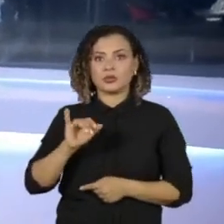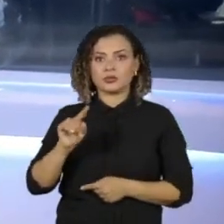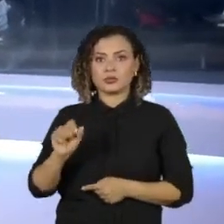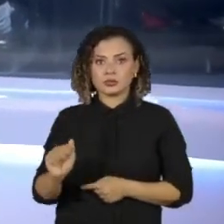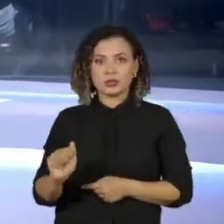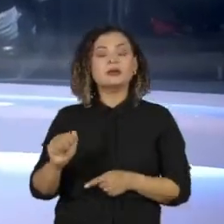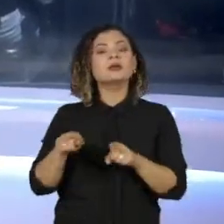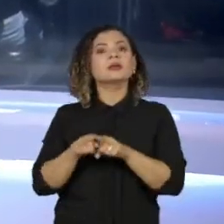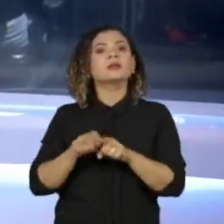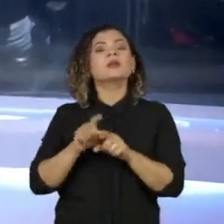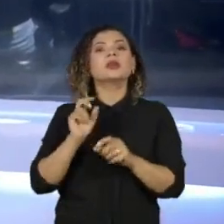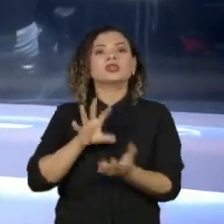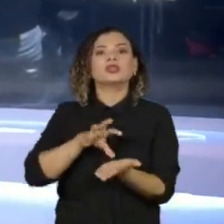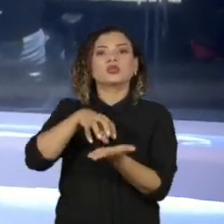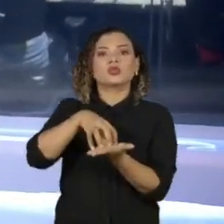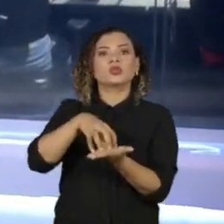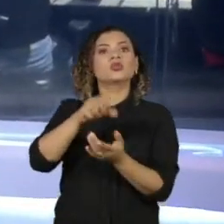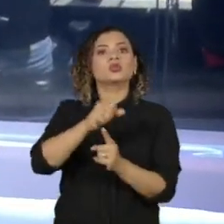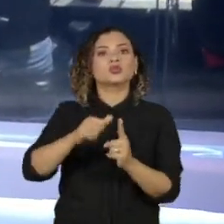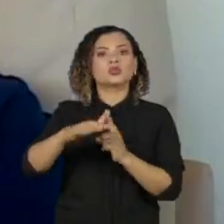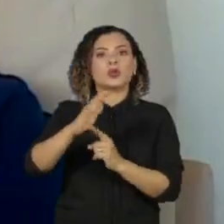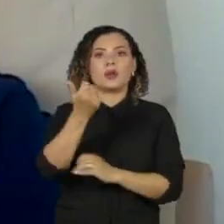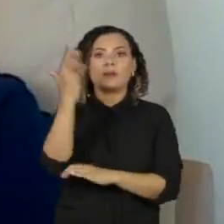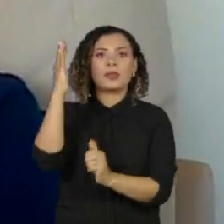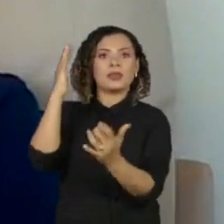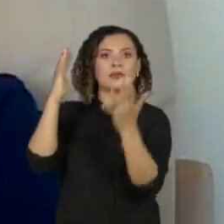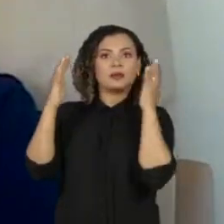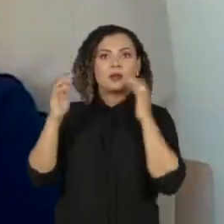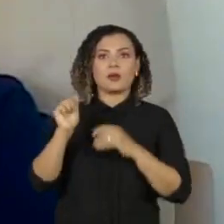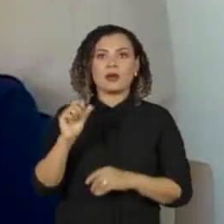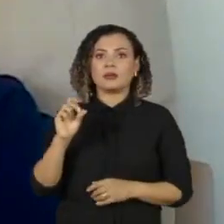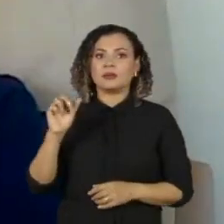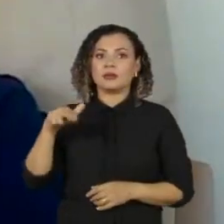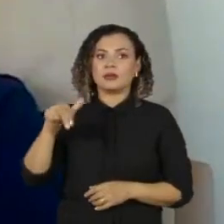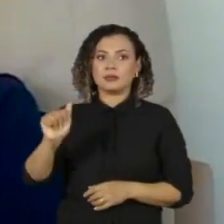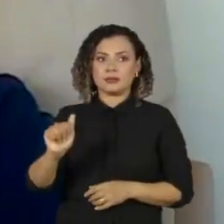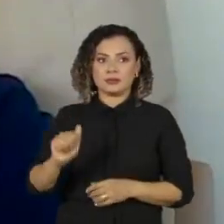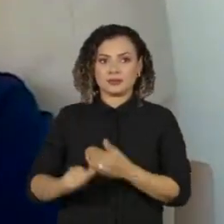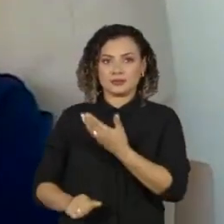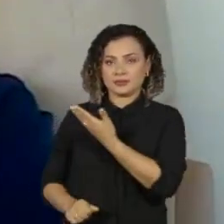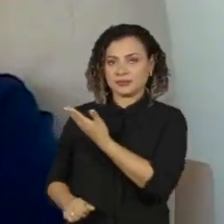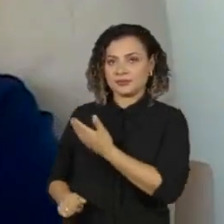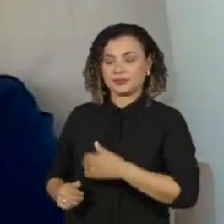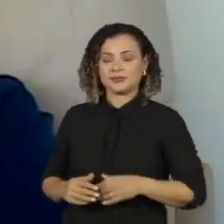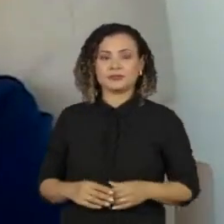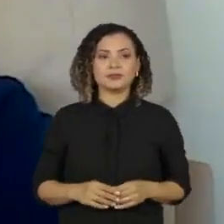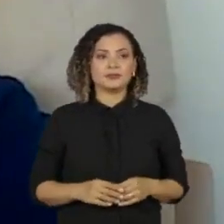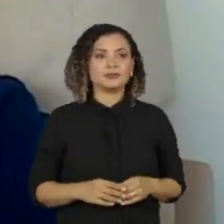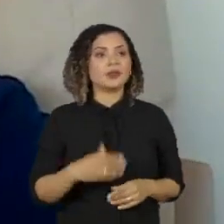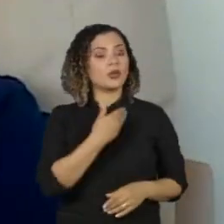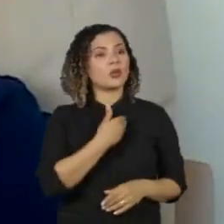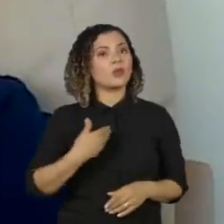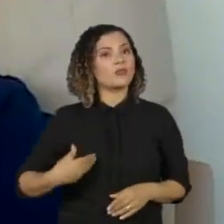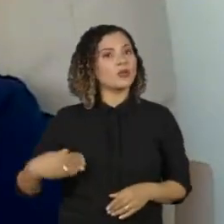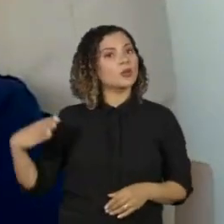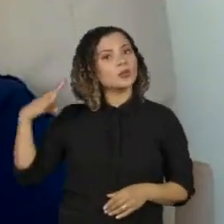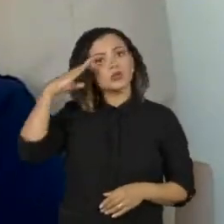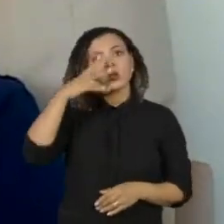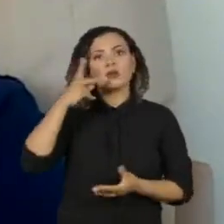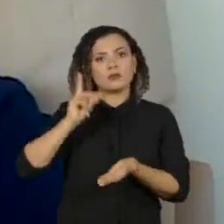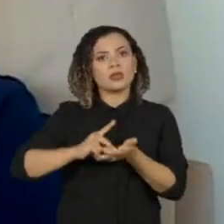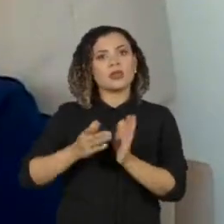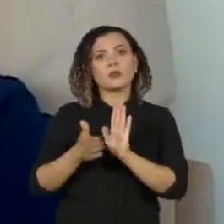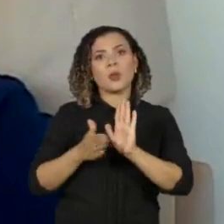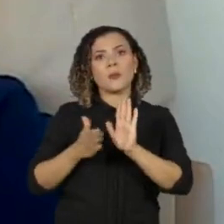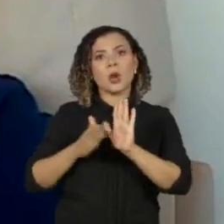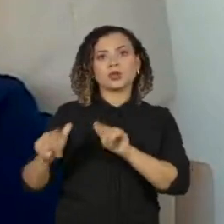Instituto Socioambiental, Adriana Ramos. Foi flagrantemente uma opção política do governo Bolsonaro não ter nenhuma